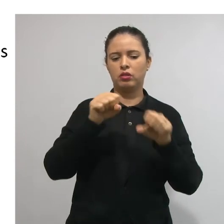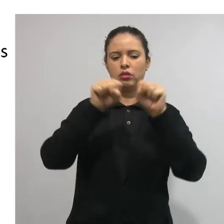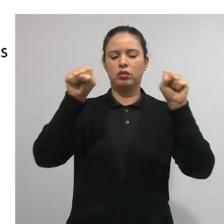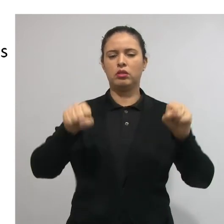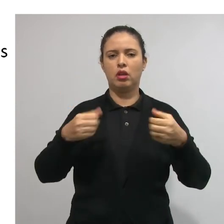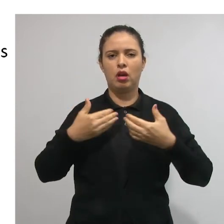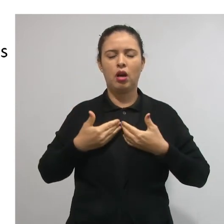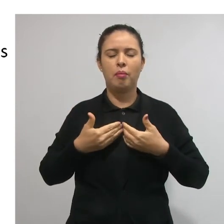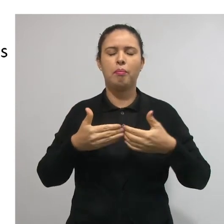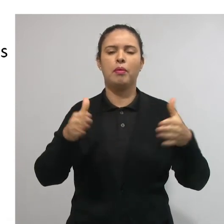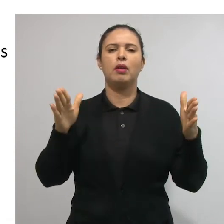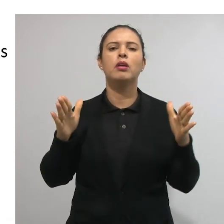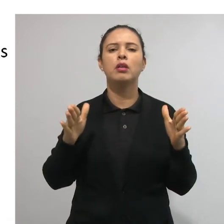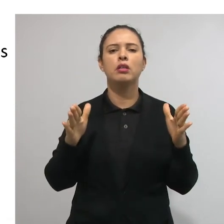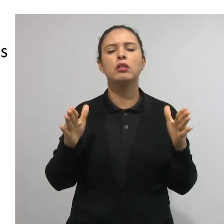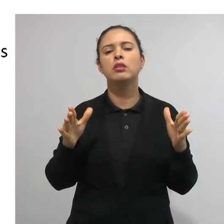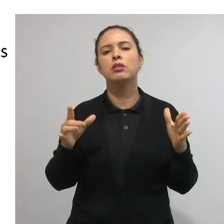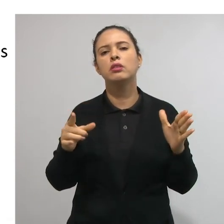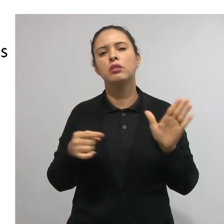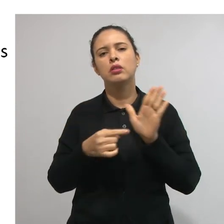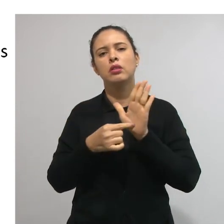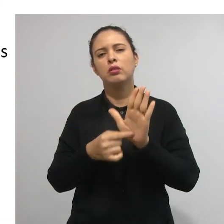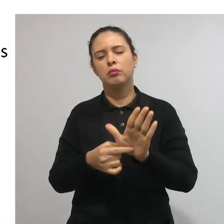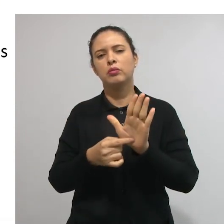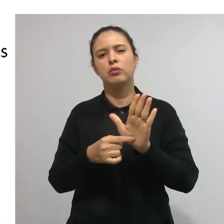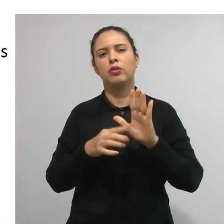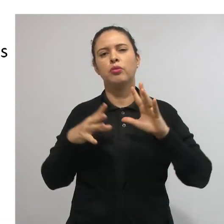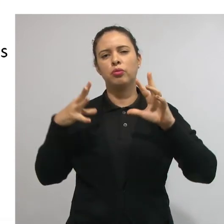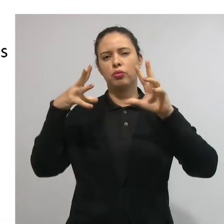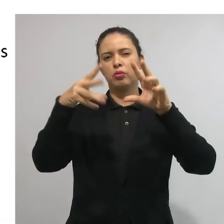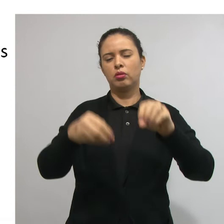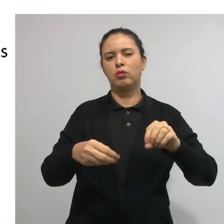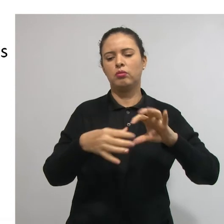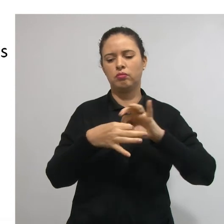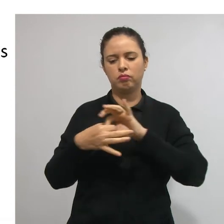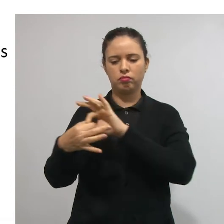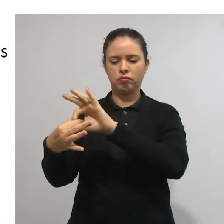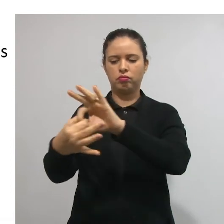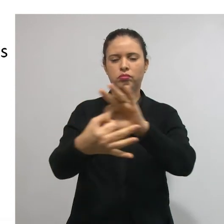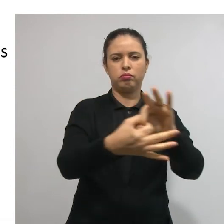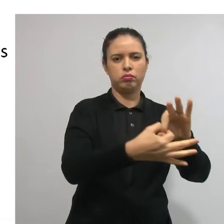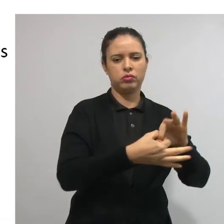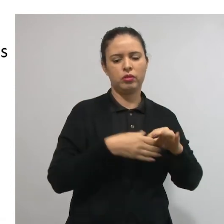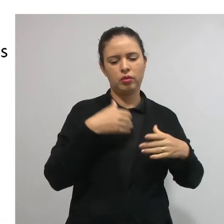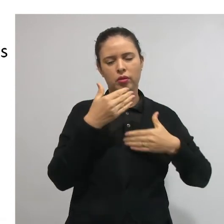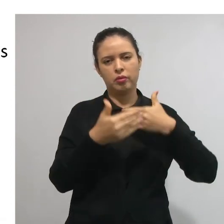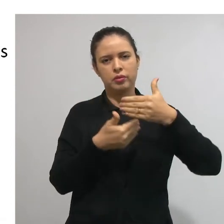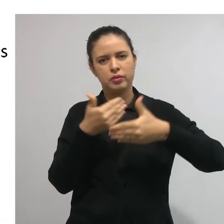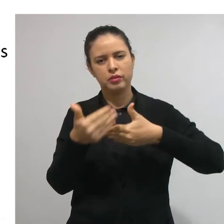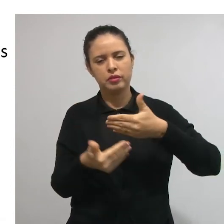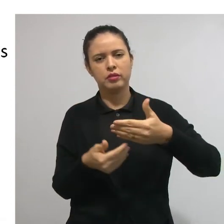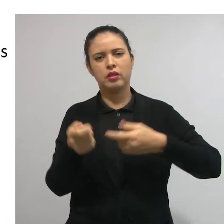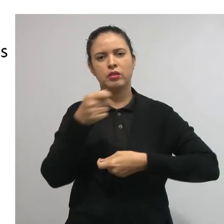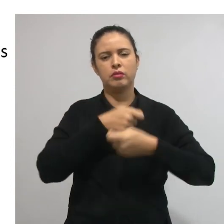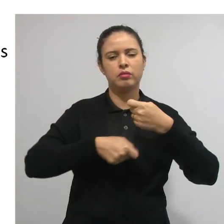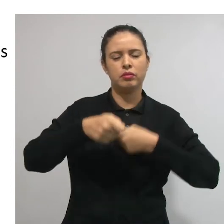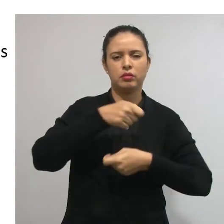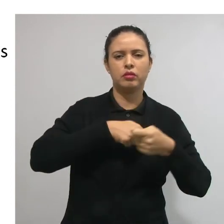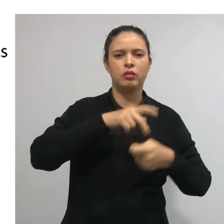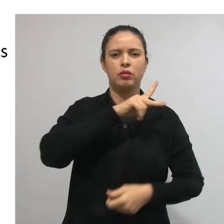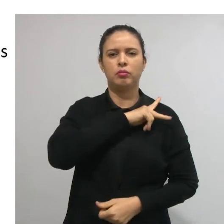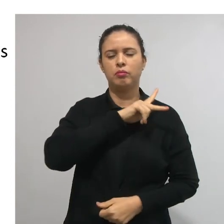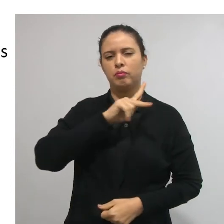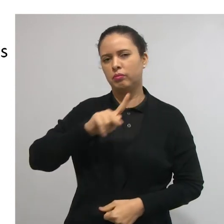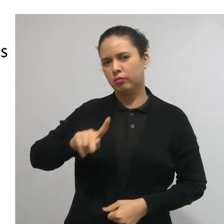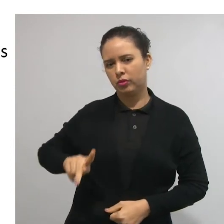sistema aberto, que apresenta a inter-relação com todos os envolvidos nos mais diversos processos. É a administração